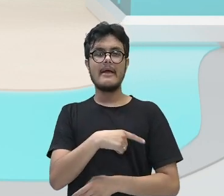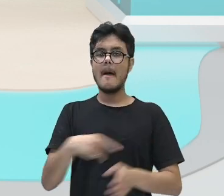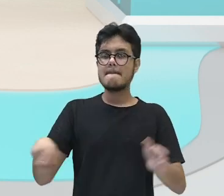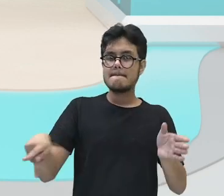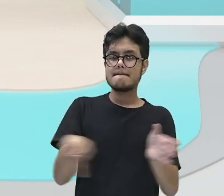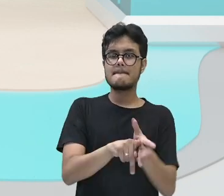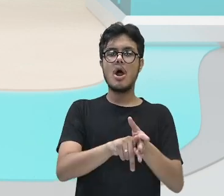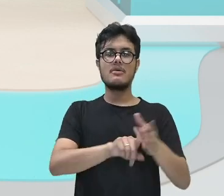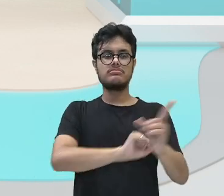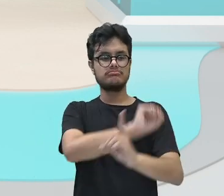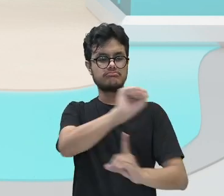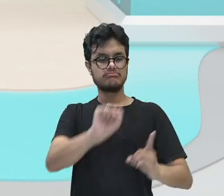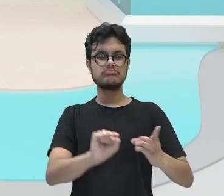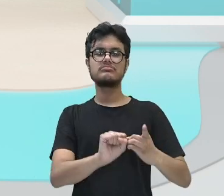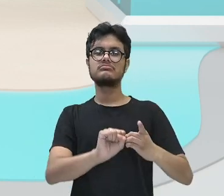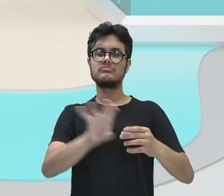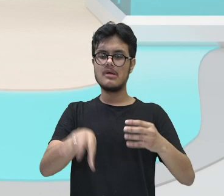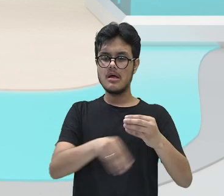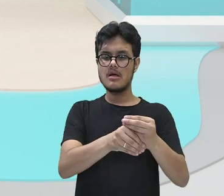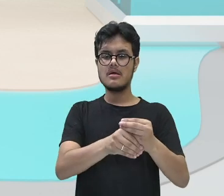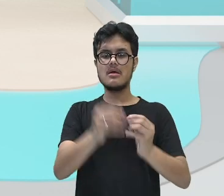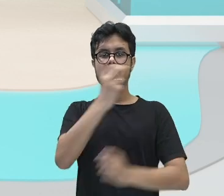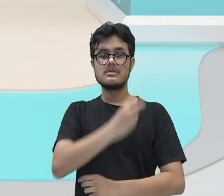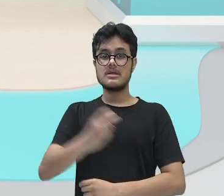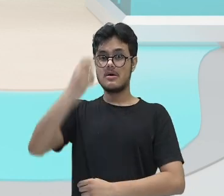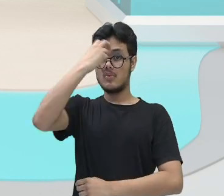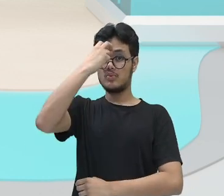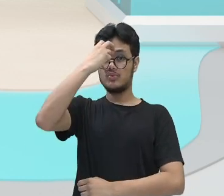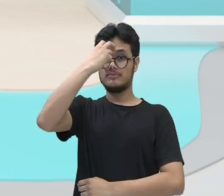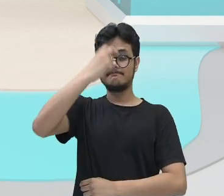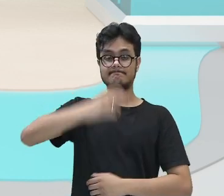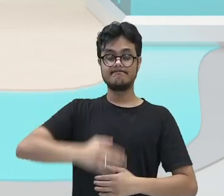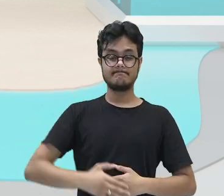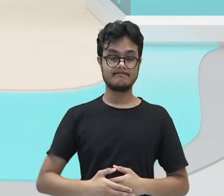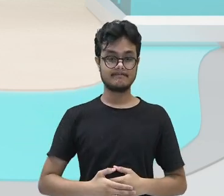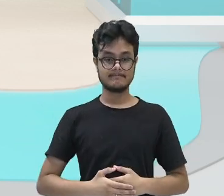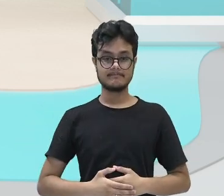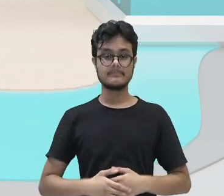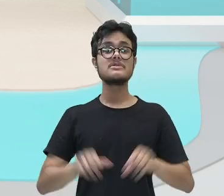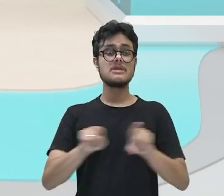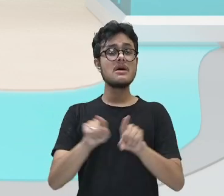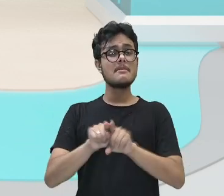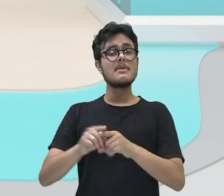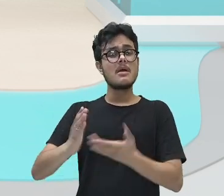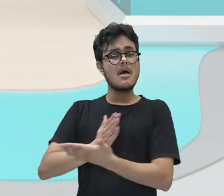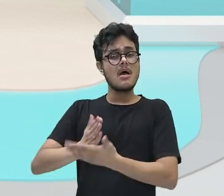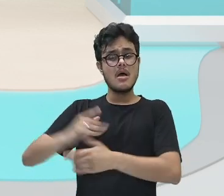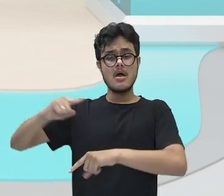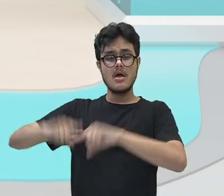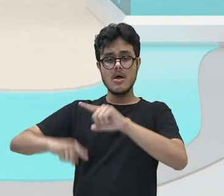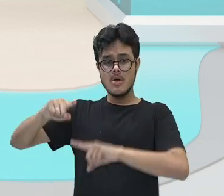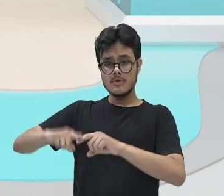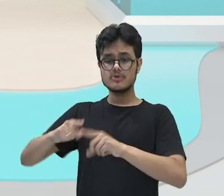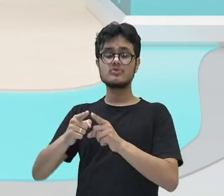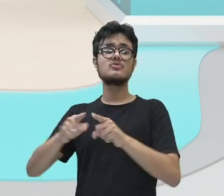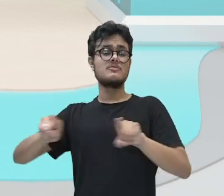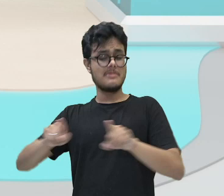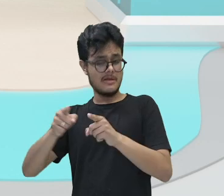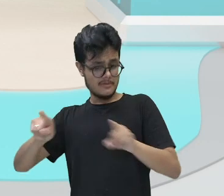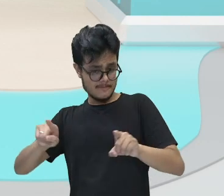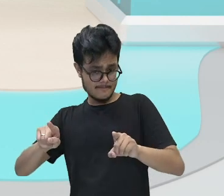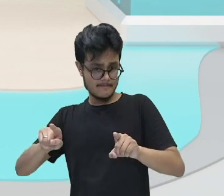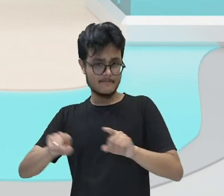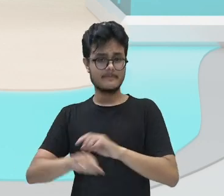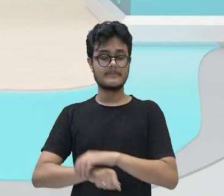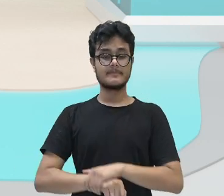Então, ela vai fazer parte de algum costume, de alguma tradição que envolve essa cultura. E envolve também o quê?